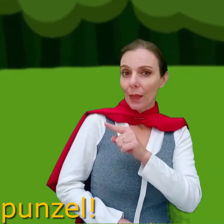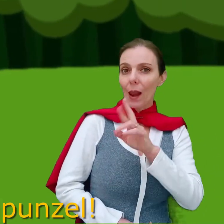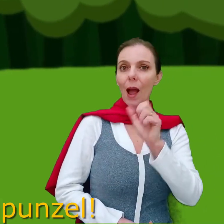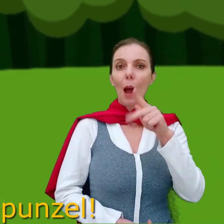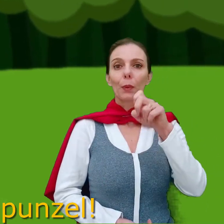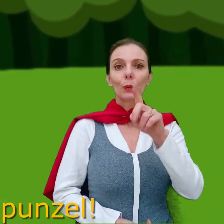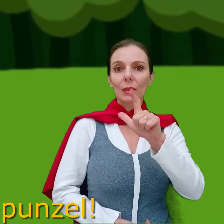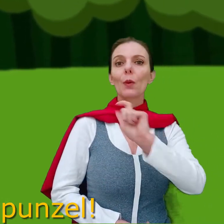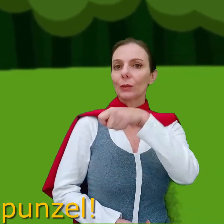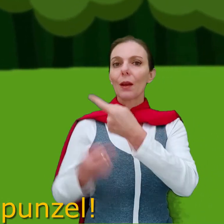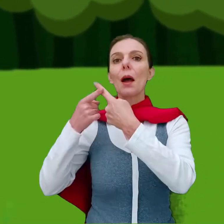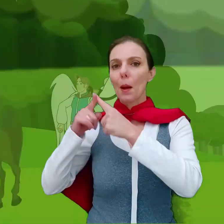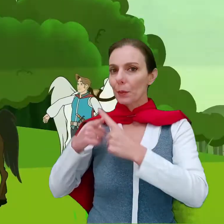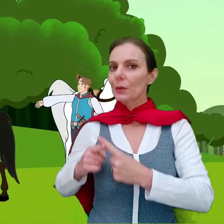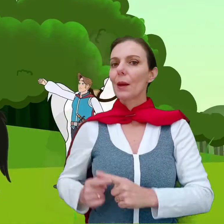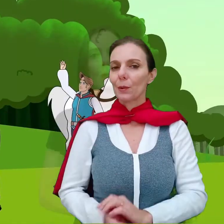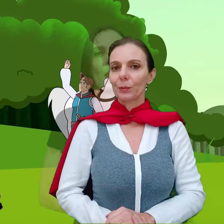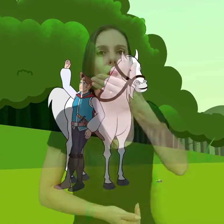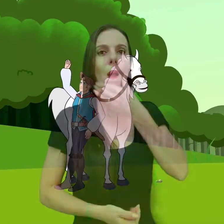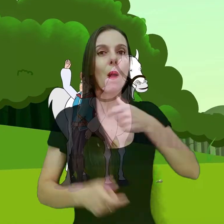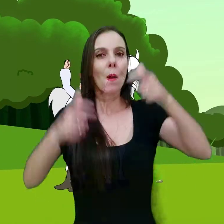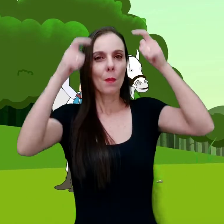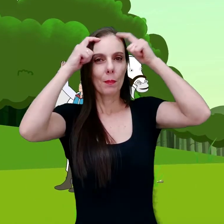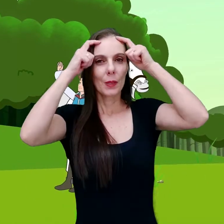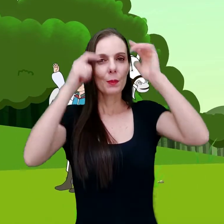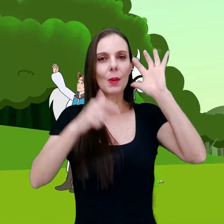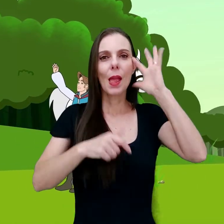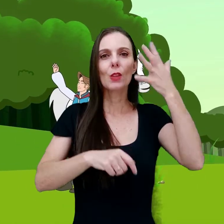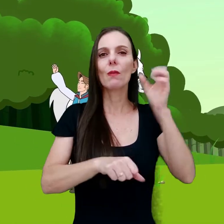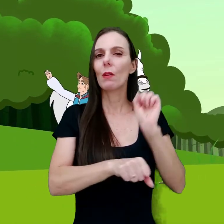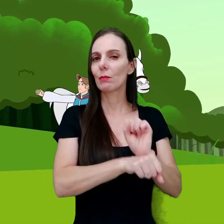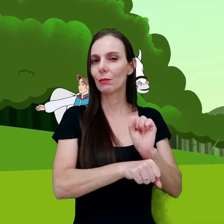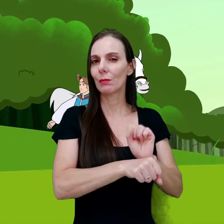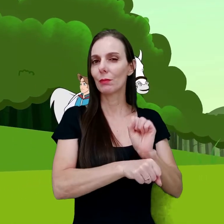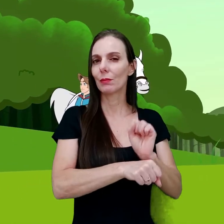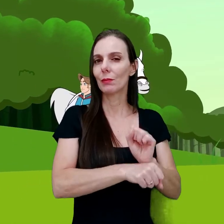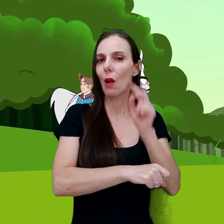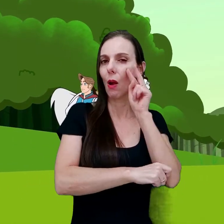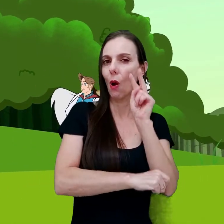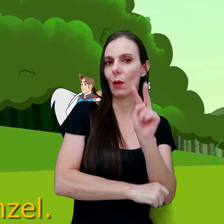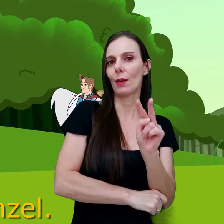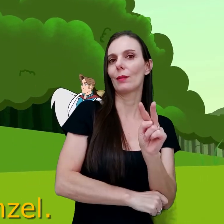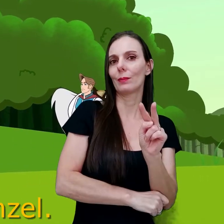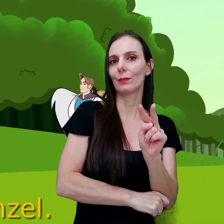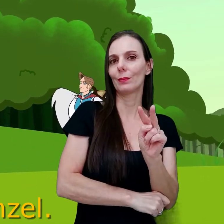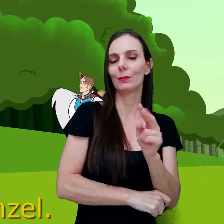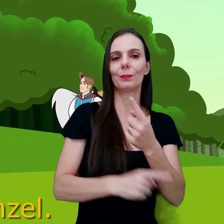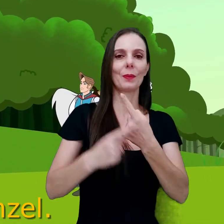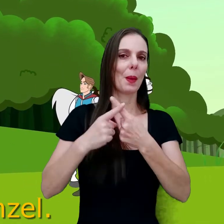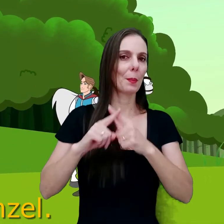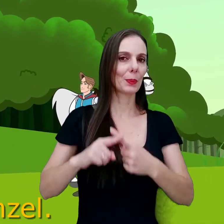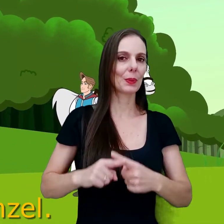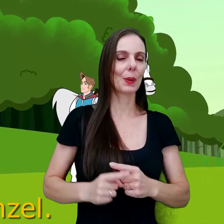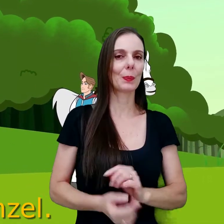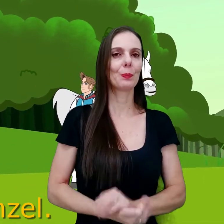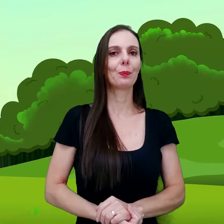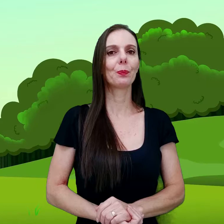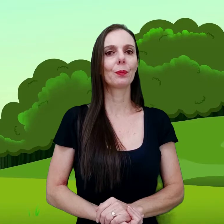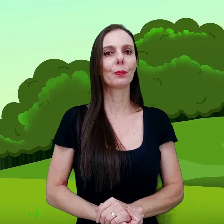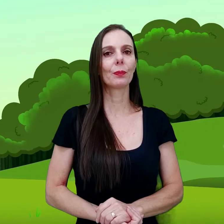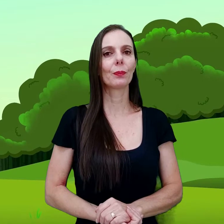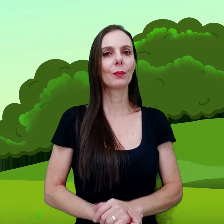Então o nome dela é Rapunzel. O príncipe decidiu ficar na torre por algum tempo e ficou observando